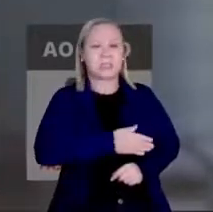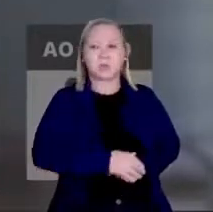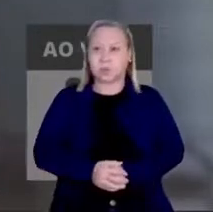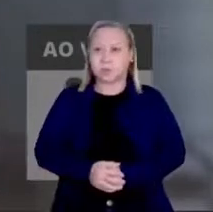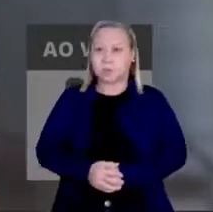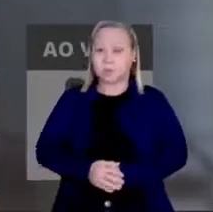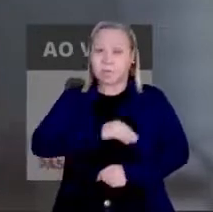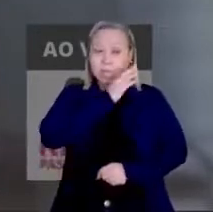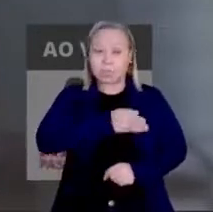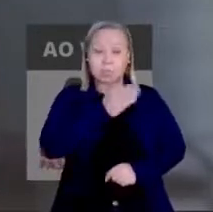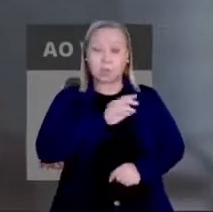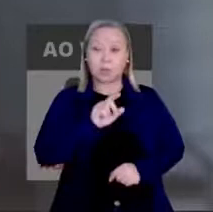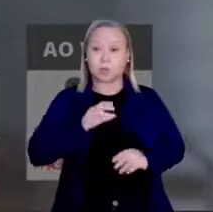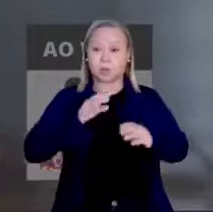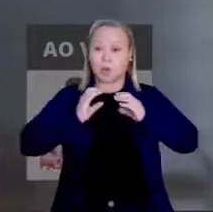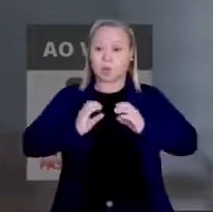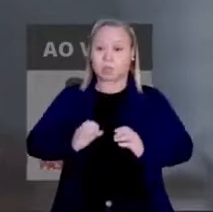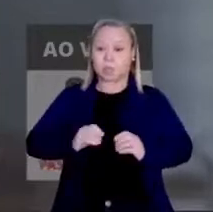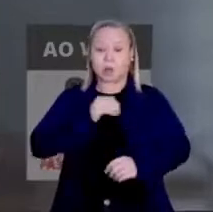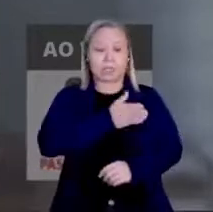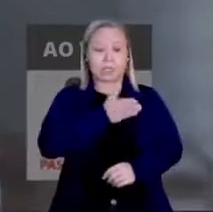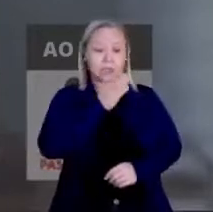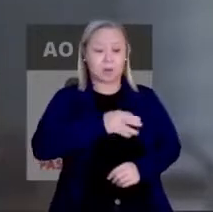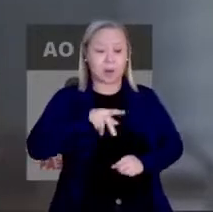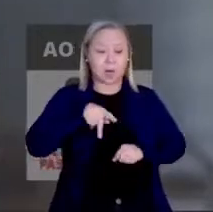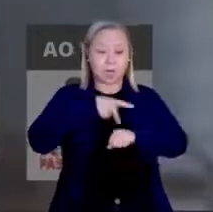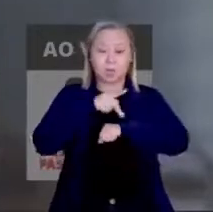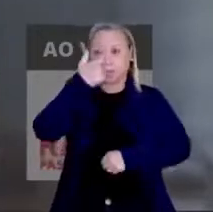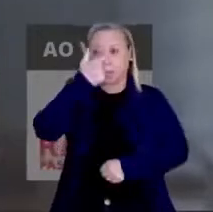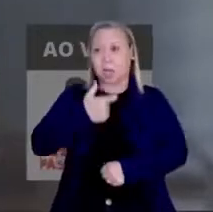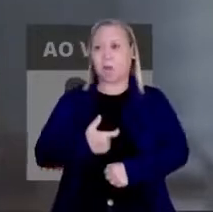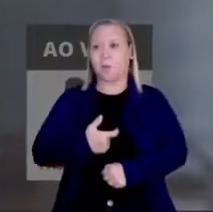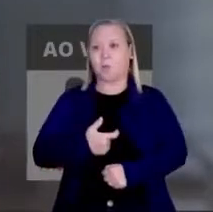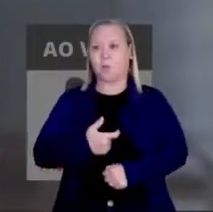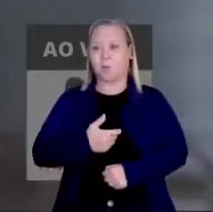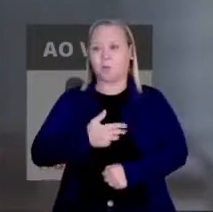inventadas e fomentadas por alguns representantes dos meios de comunicação.